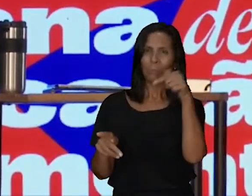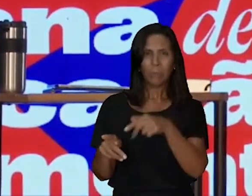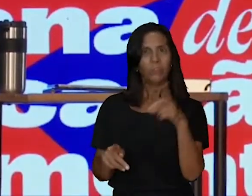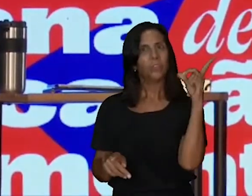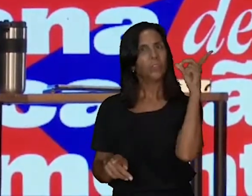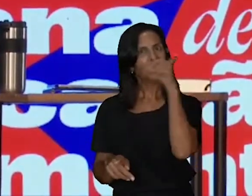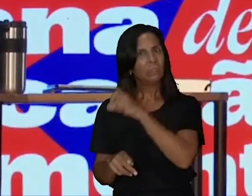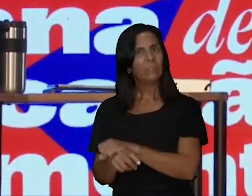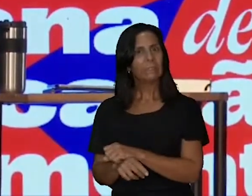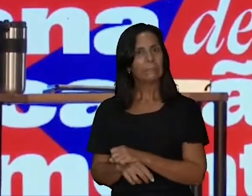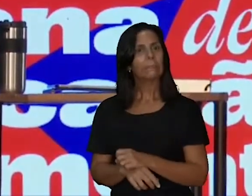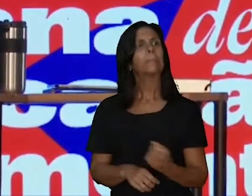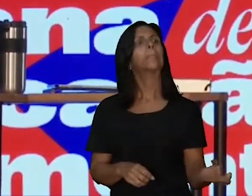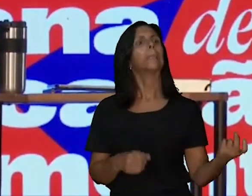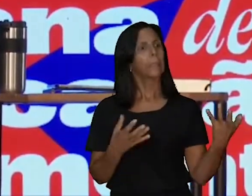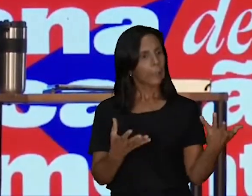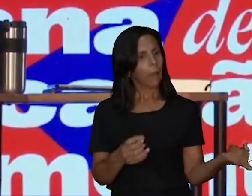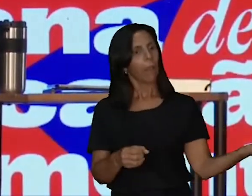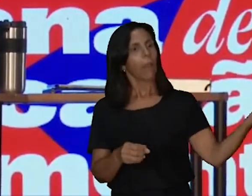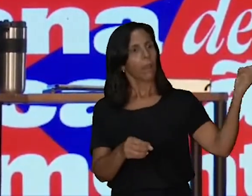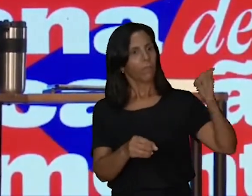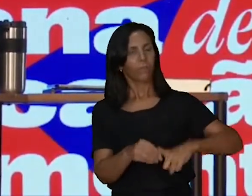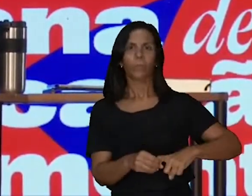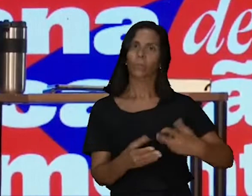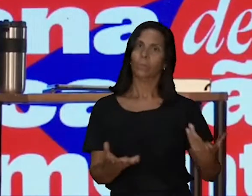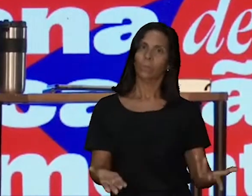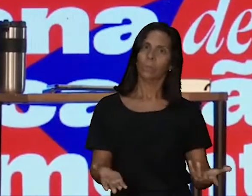queria voltar.